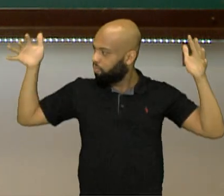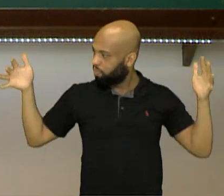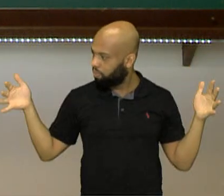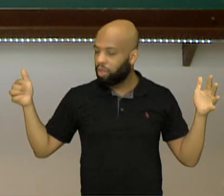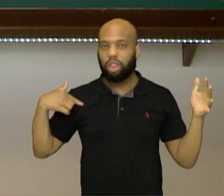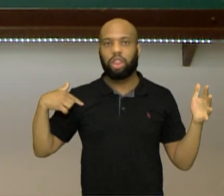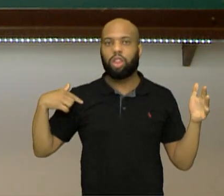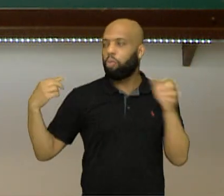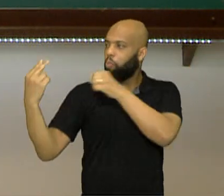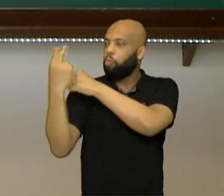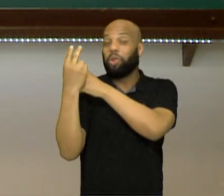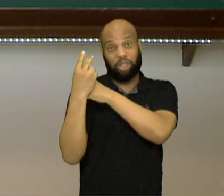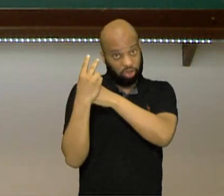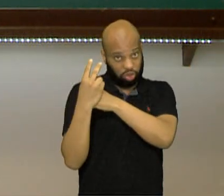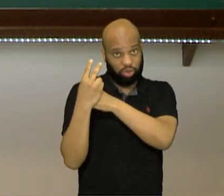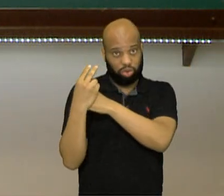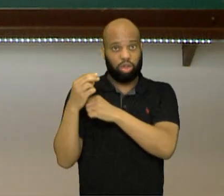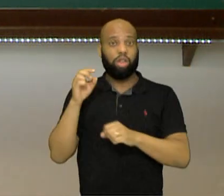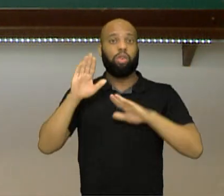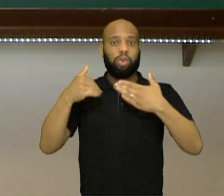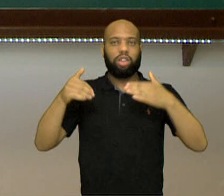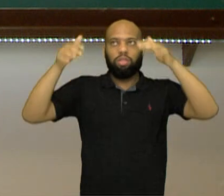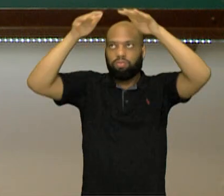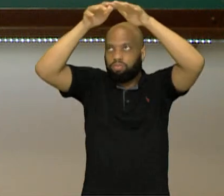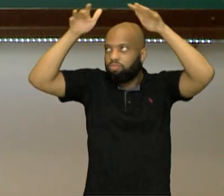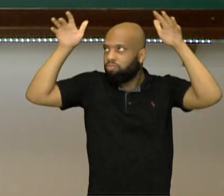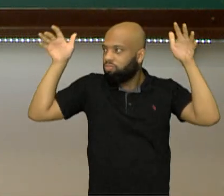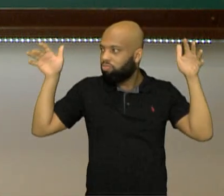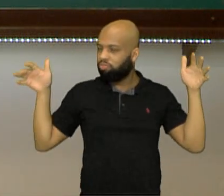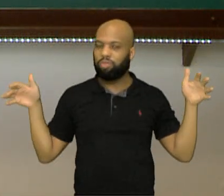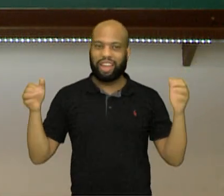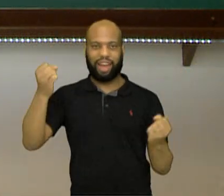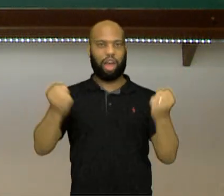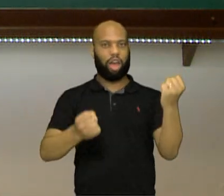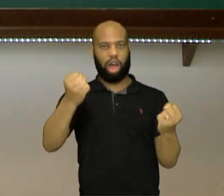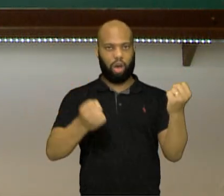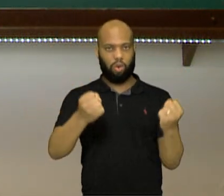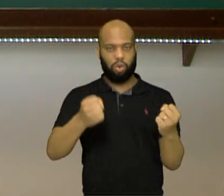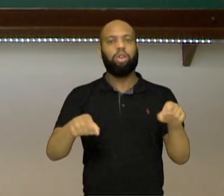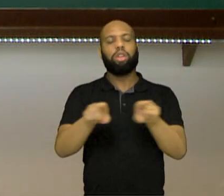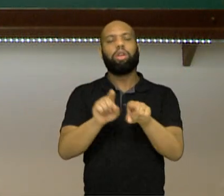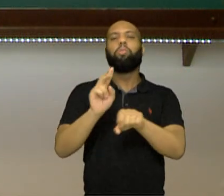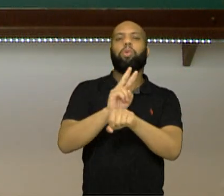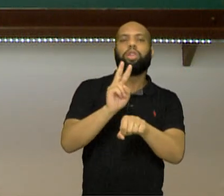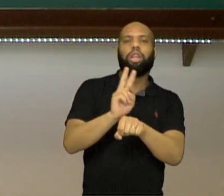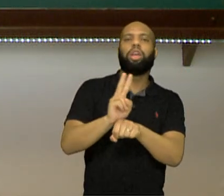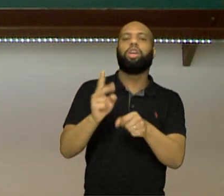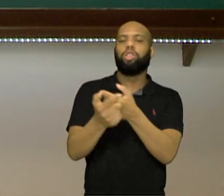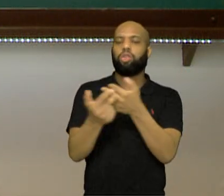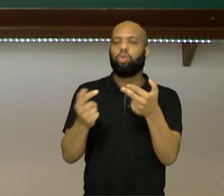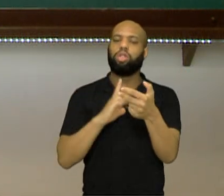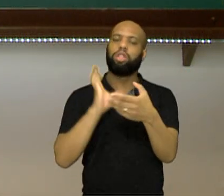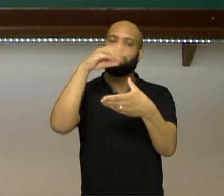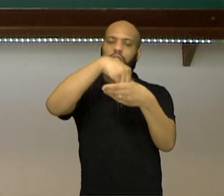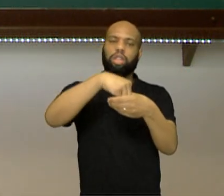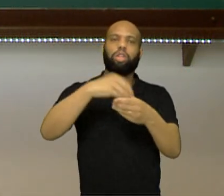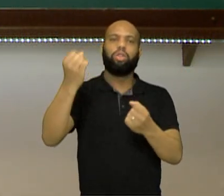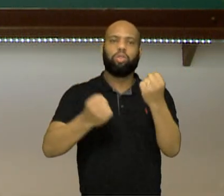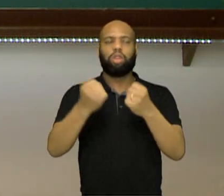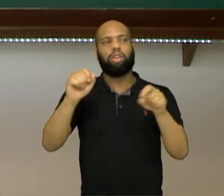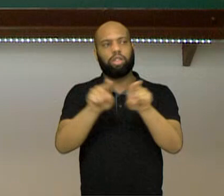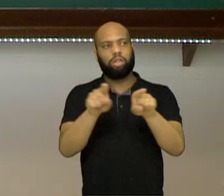mesmo. Então a carcaça do carro serve como blindagem para a parte eletrônica do carro, dentro do carro, né? Para que ele